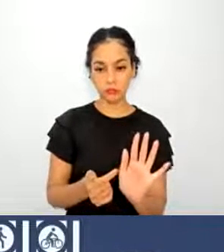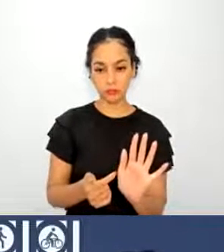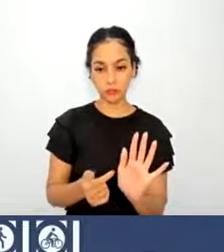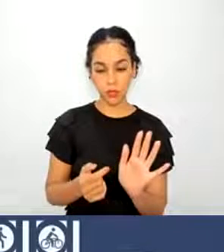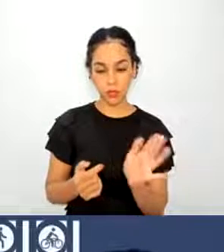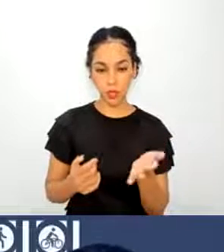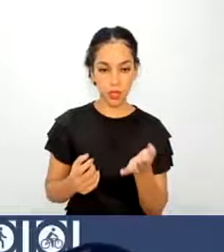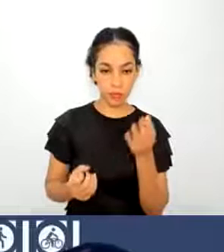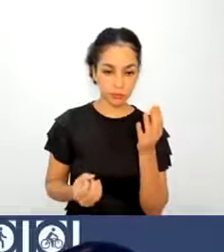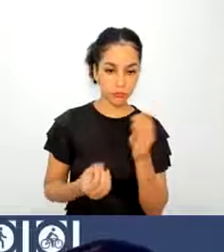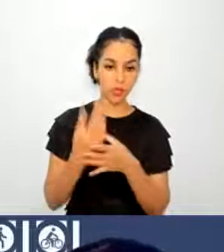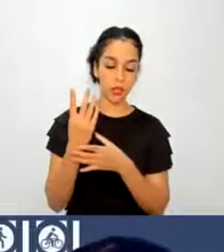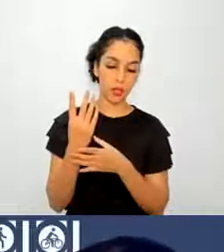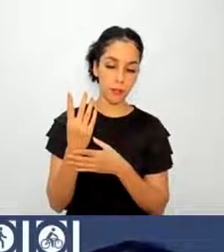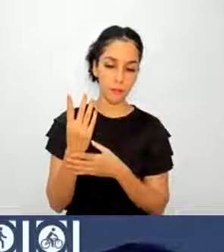despertar